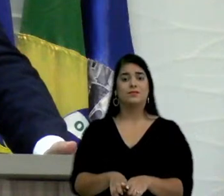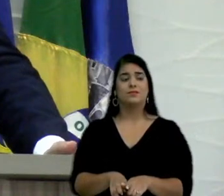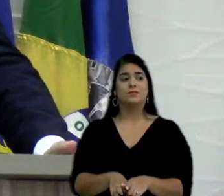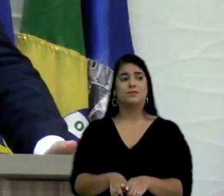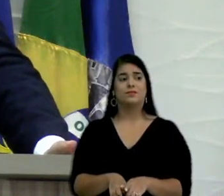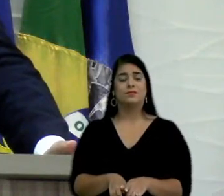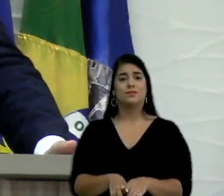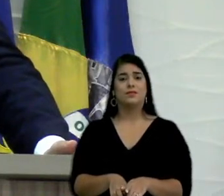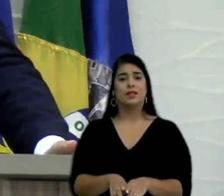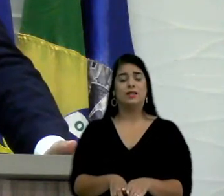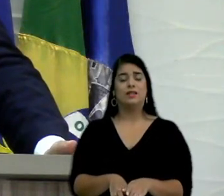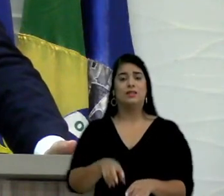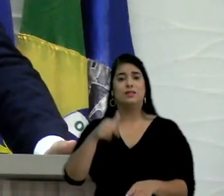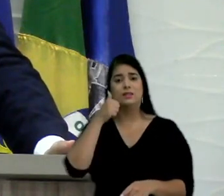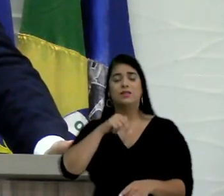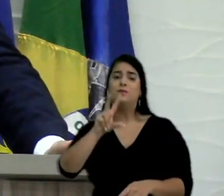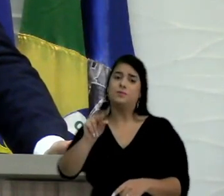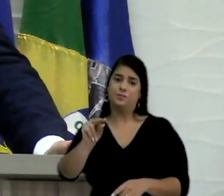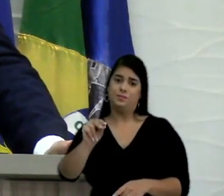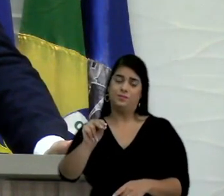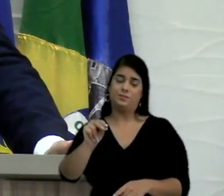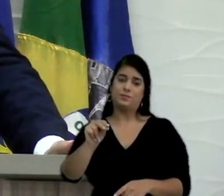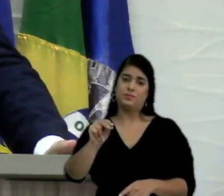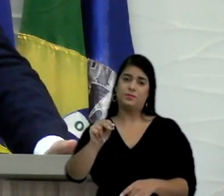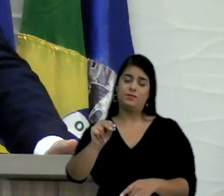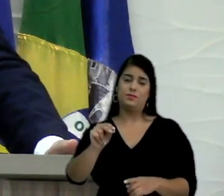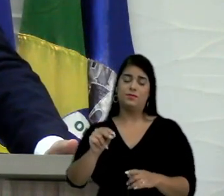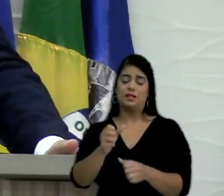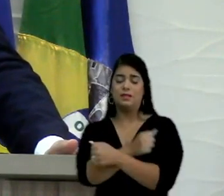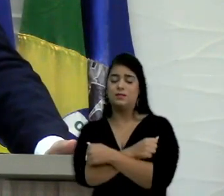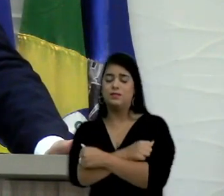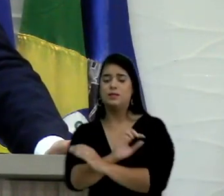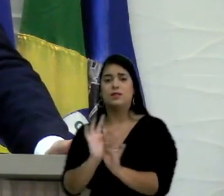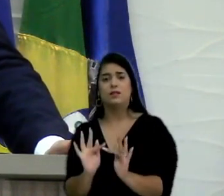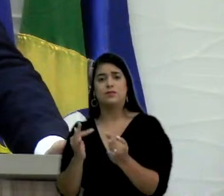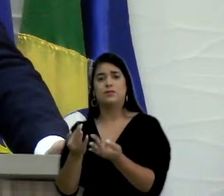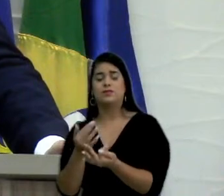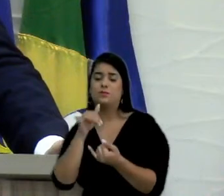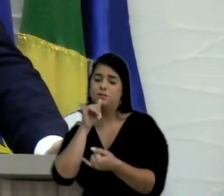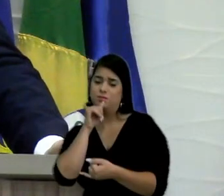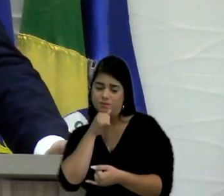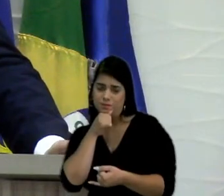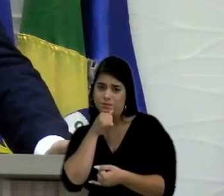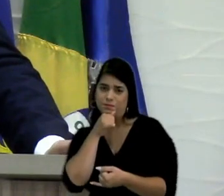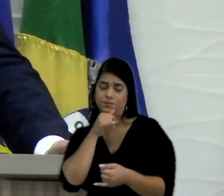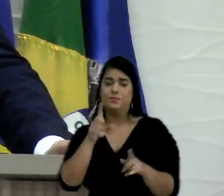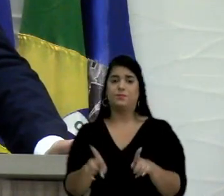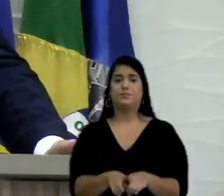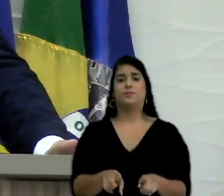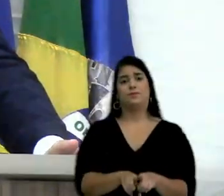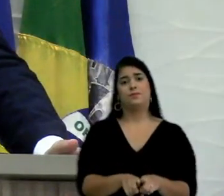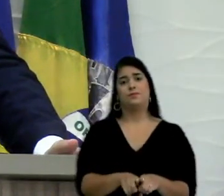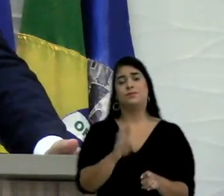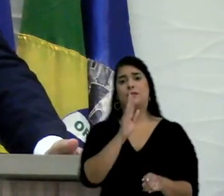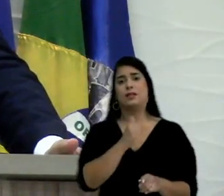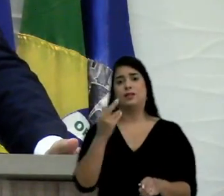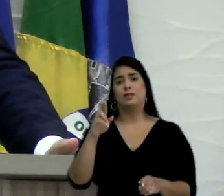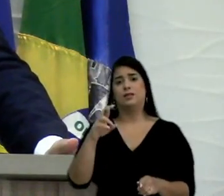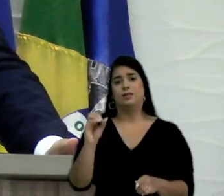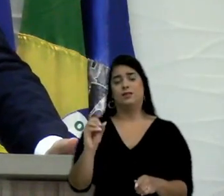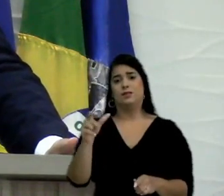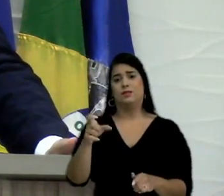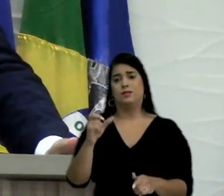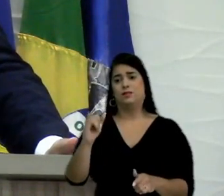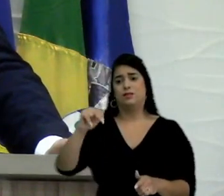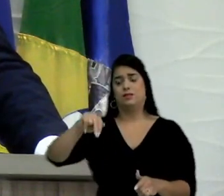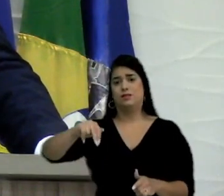falecimento da sua avó Don Isaura e abraçar toda a família lutada como também registrar aqui o falecimento de Rochinha lá na